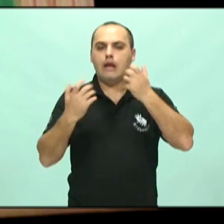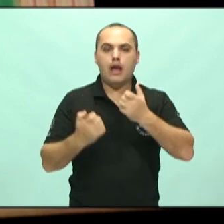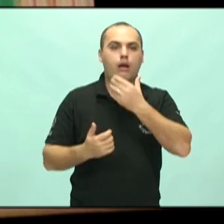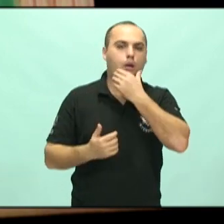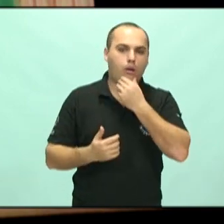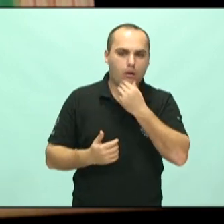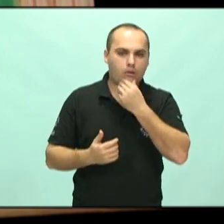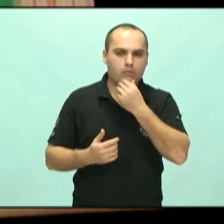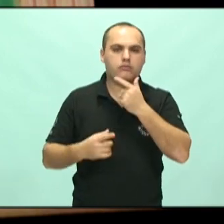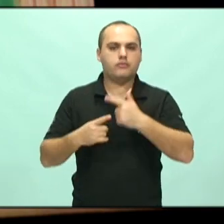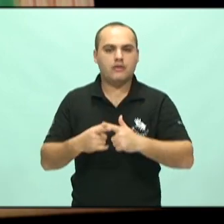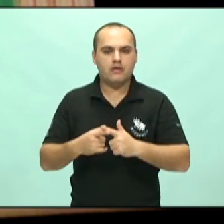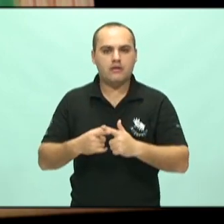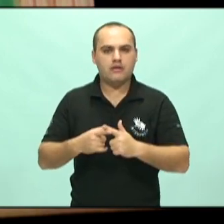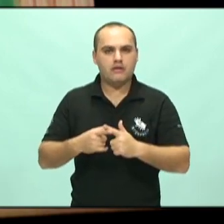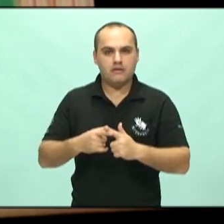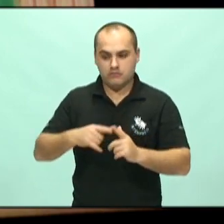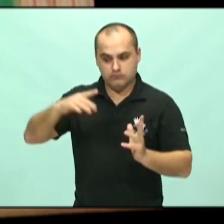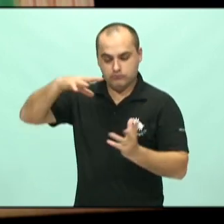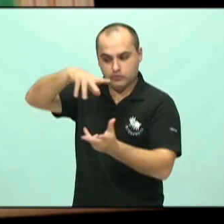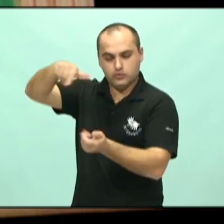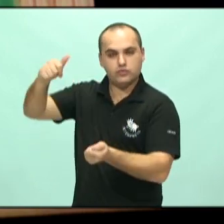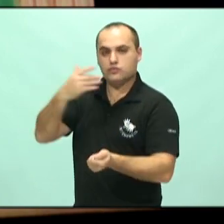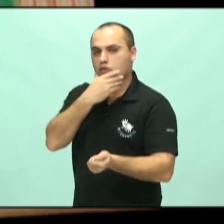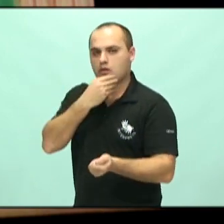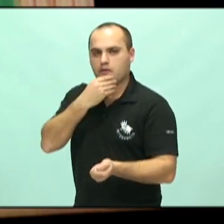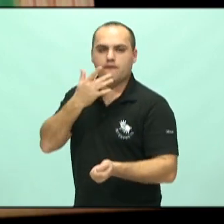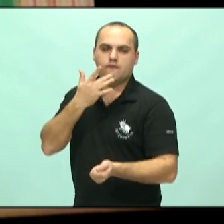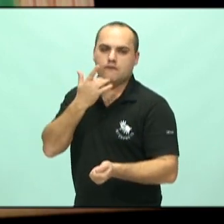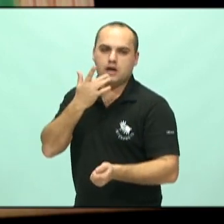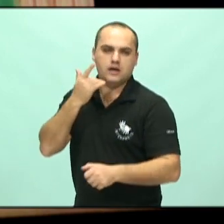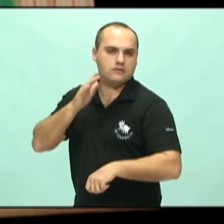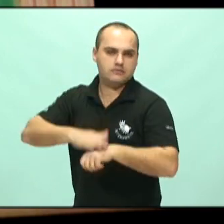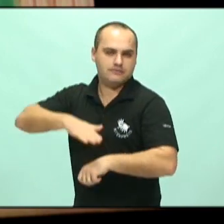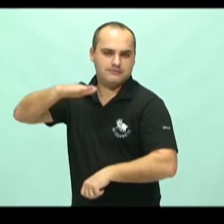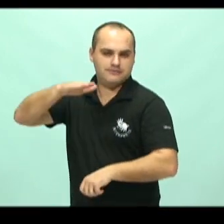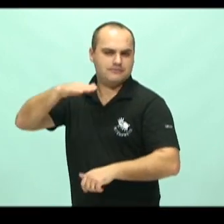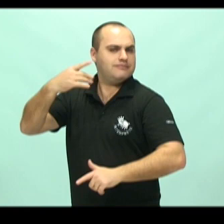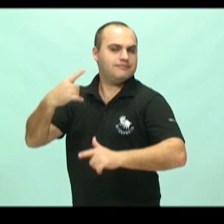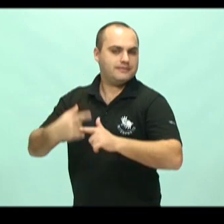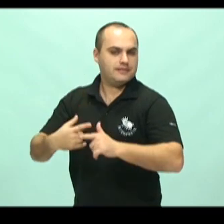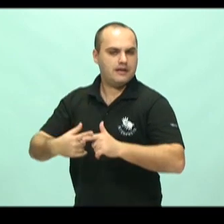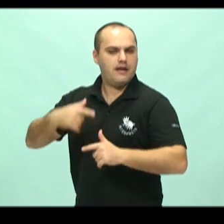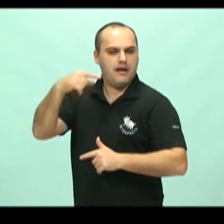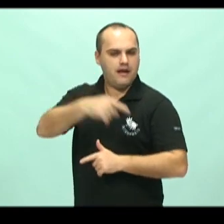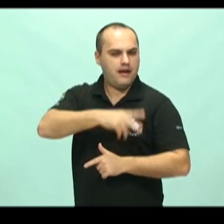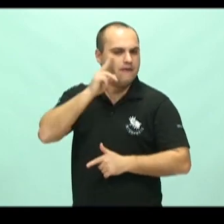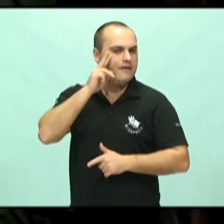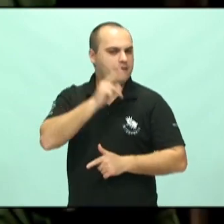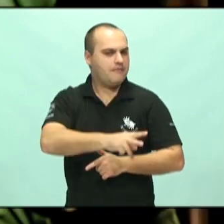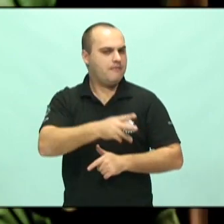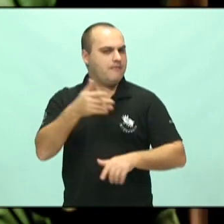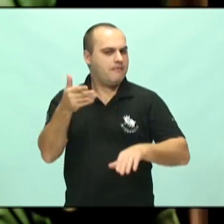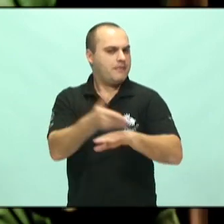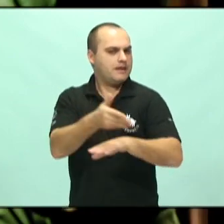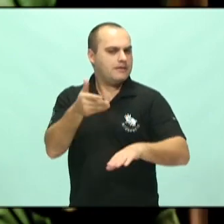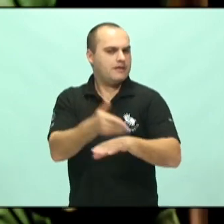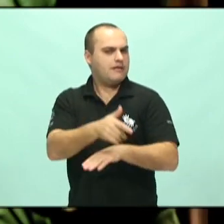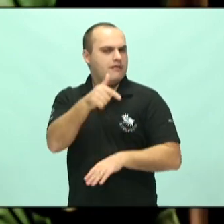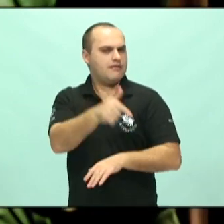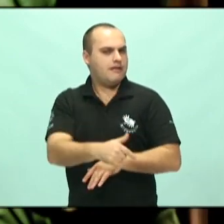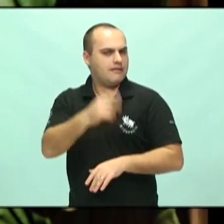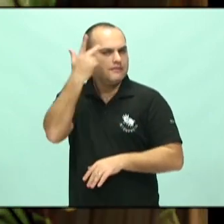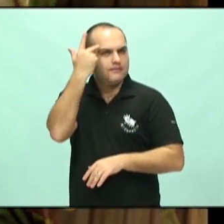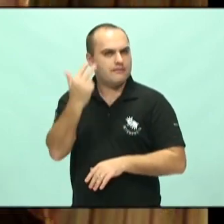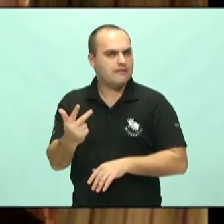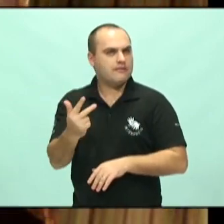tudo é mais fácil, né? E aí, no decorrer da história, ela vai percebendo nessa construção da narrativa dela que é